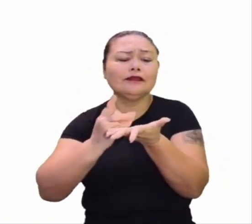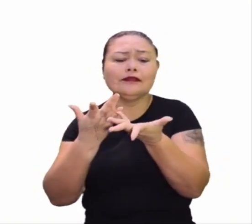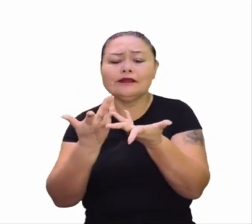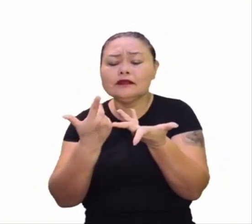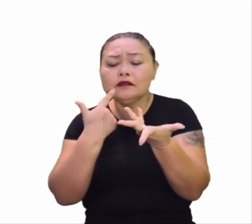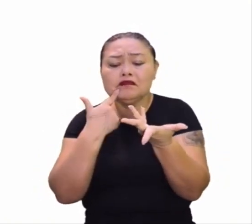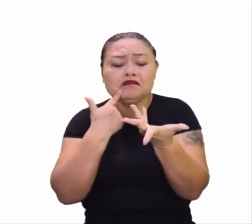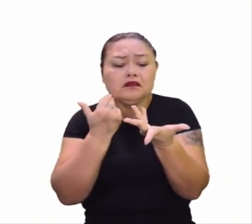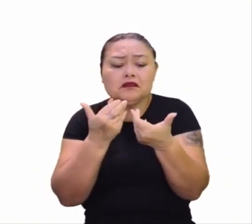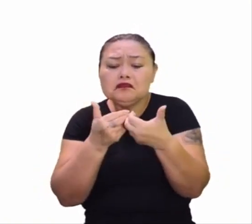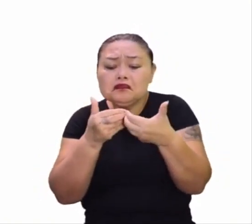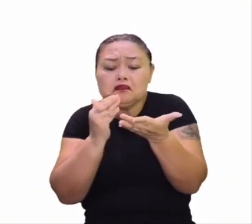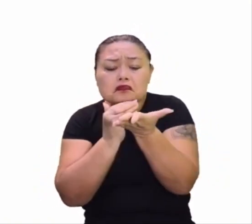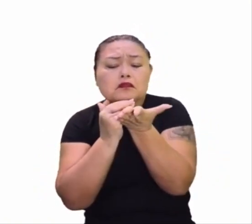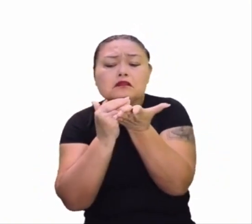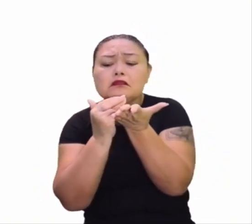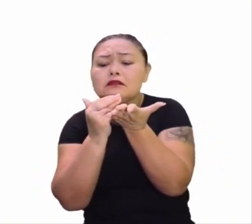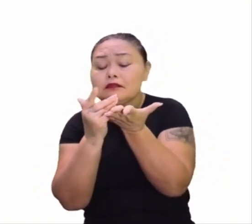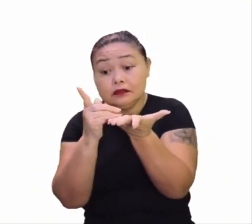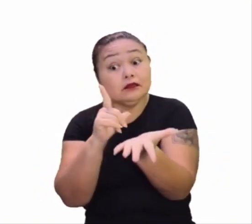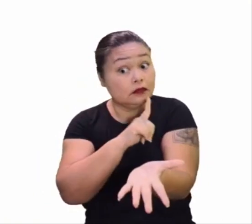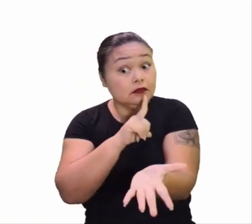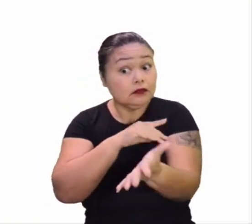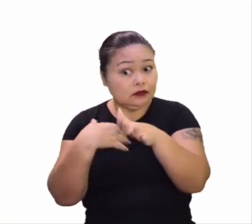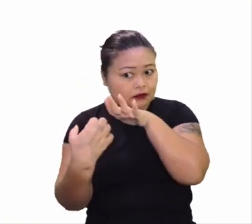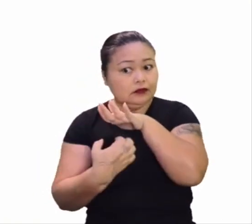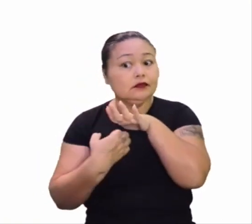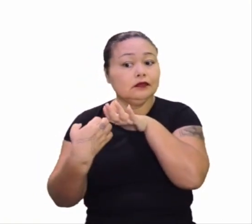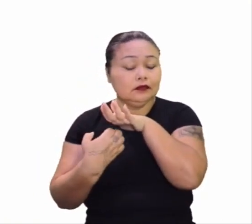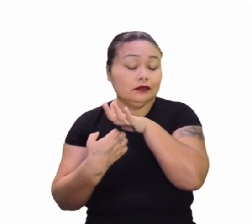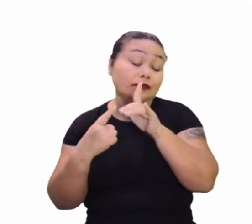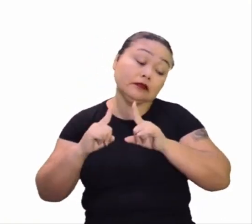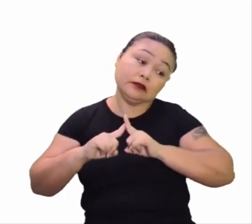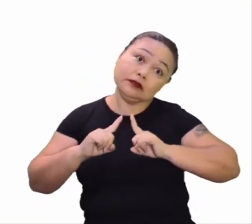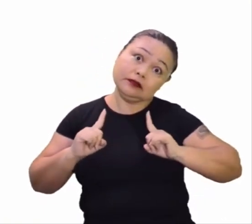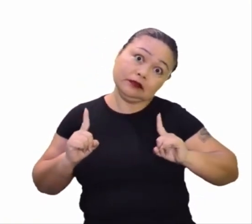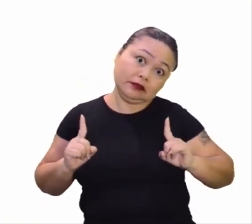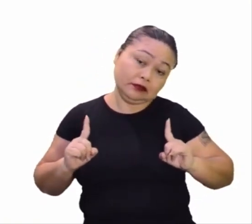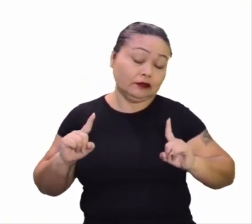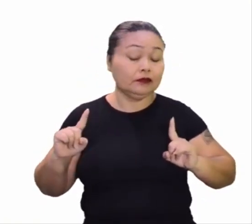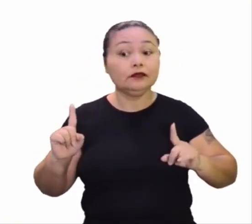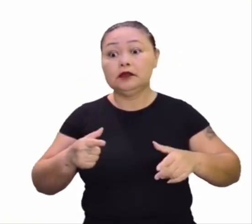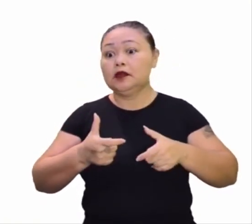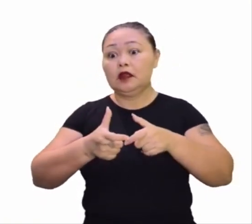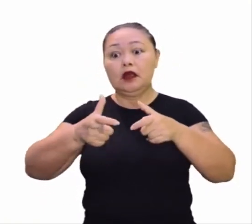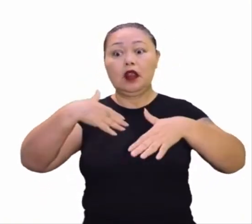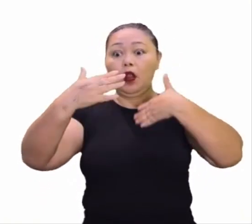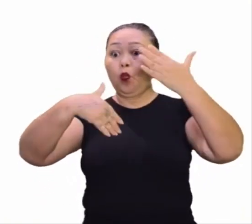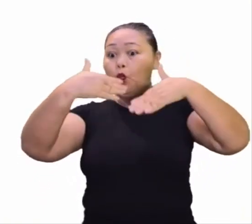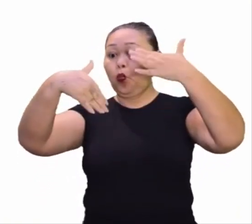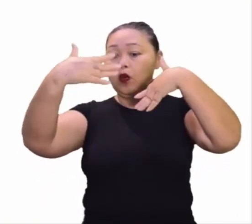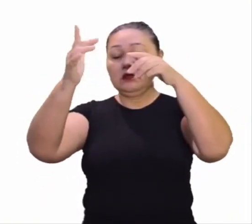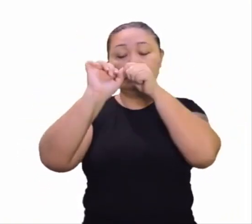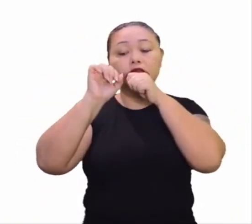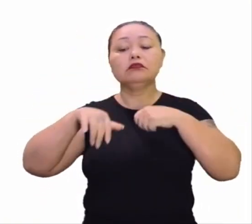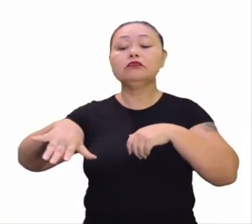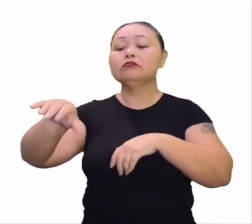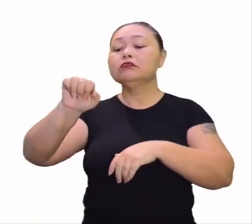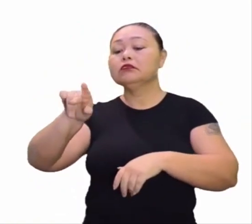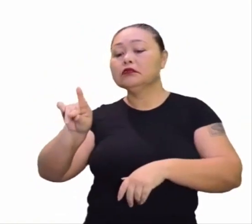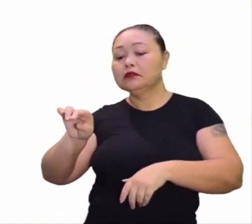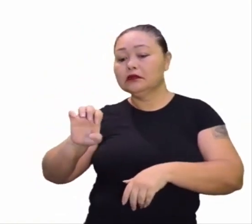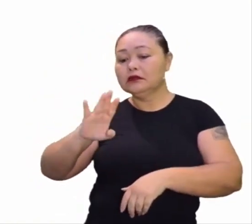indústria ainda é tímida. Muito bem. Nós temos indústria. Temos. No entanto, não é tão desenvolvida Justamente. como na região